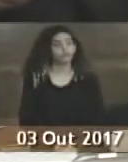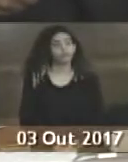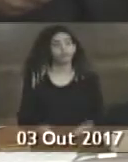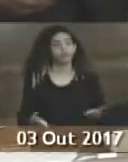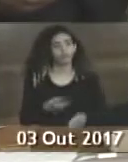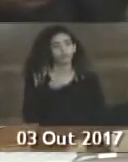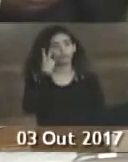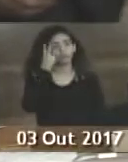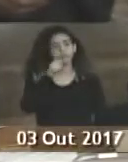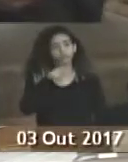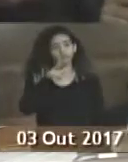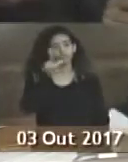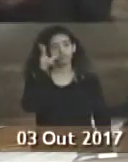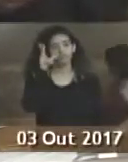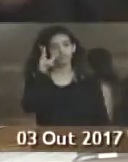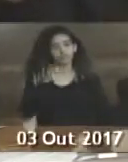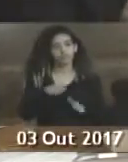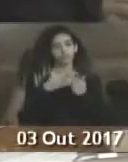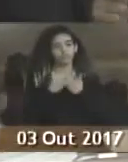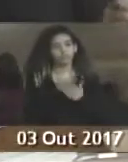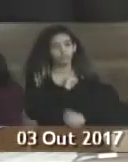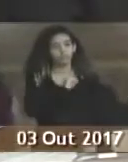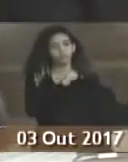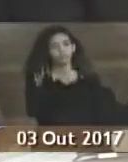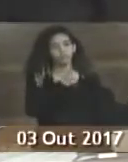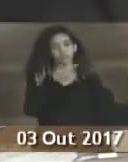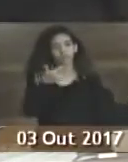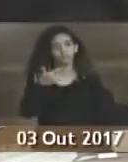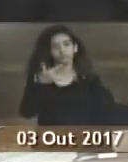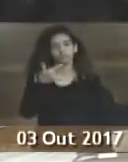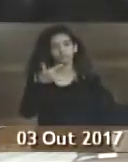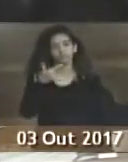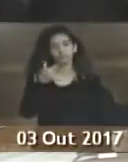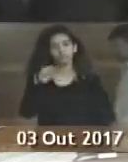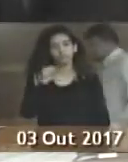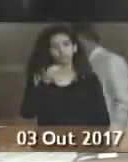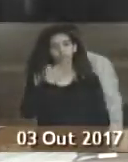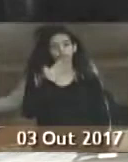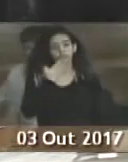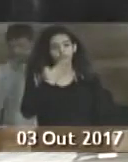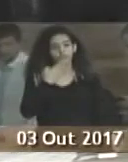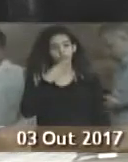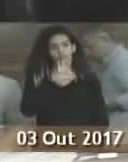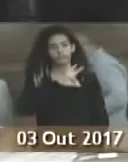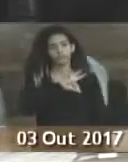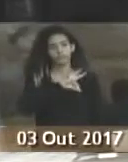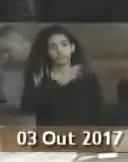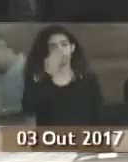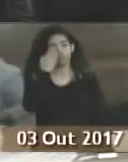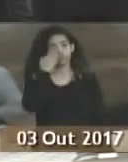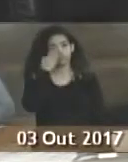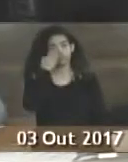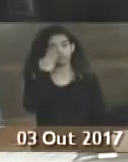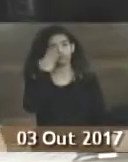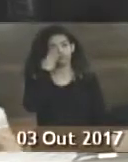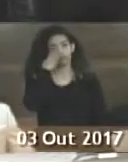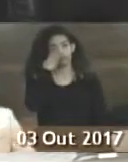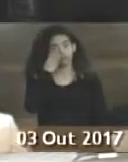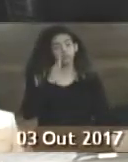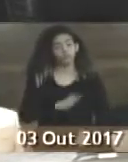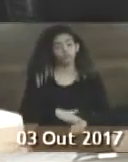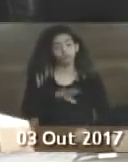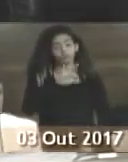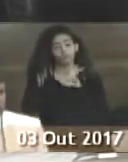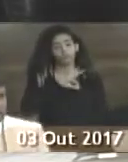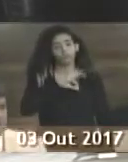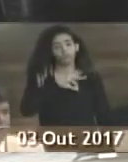Matérias da vereadora Luciana Valverde. Requerimento 1122/17, solicitando ao 33º Batalhão de Polícia Militar que reforce o policiamento na rua de